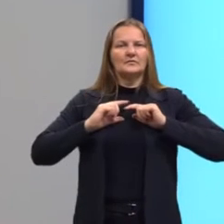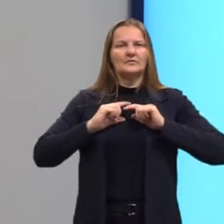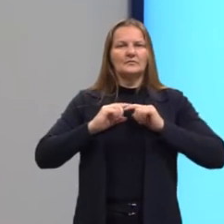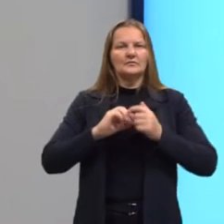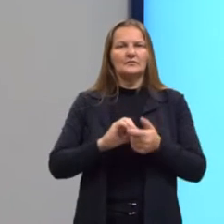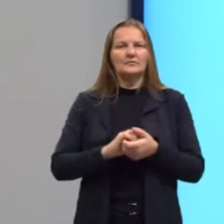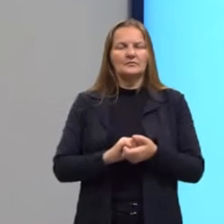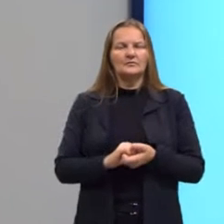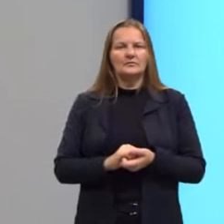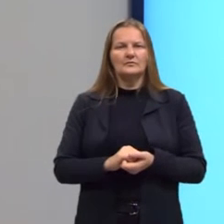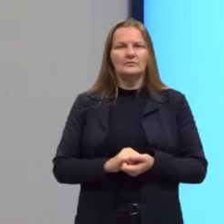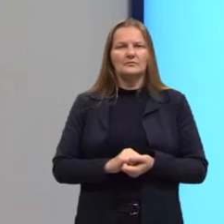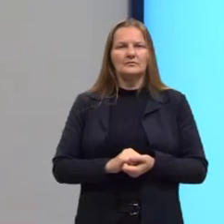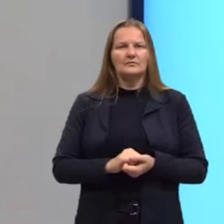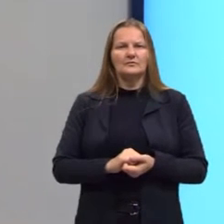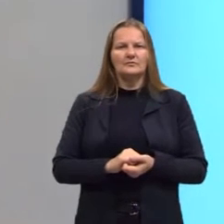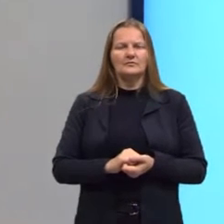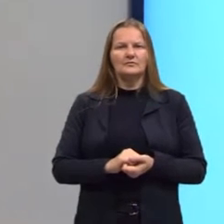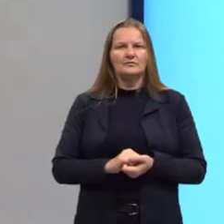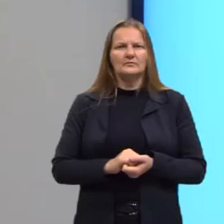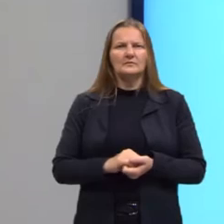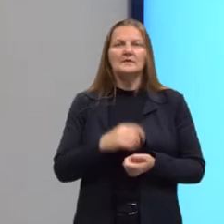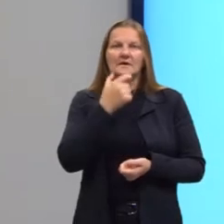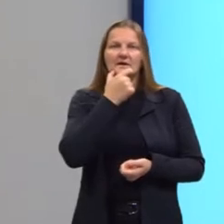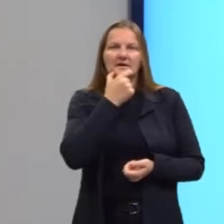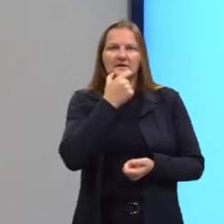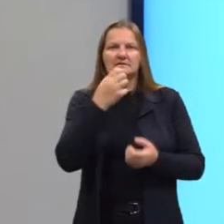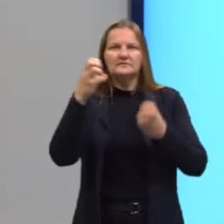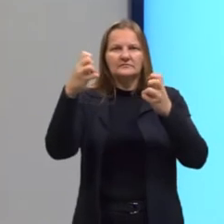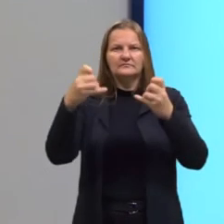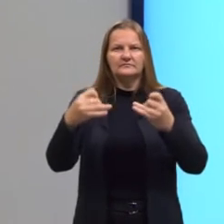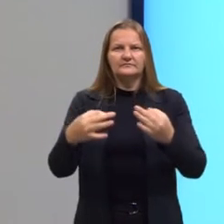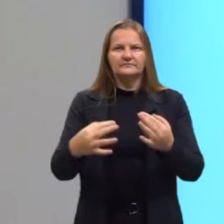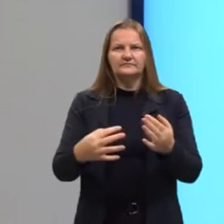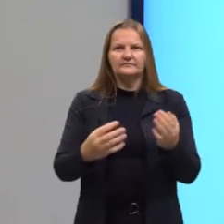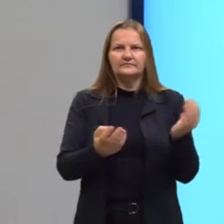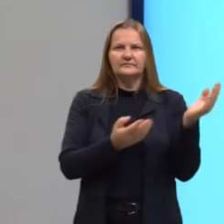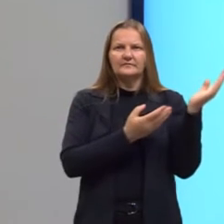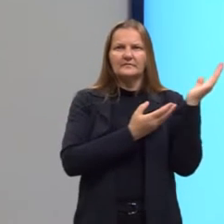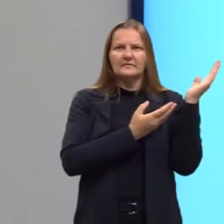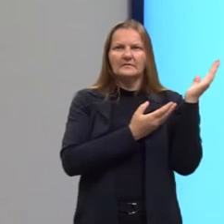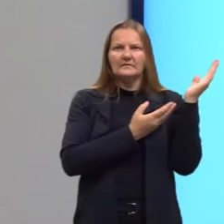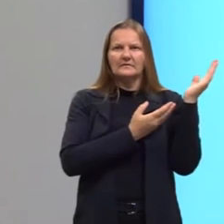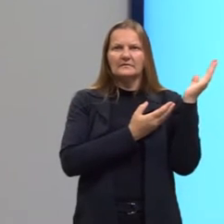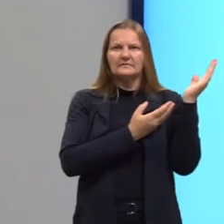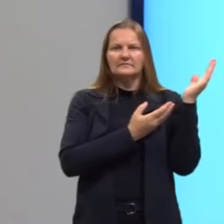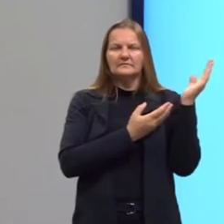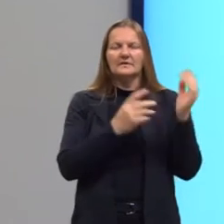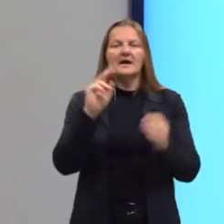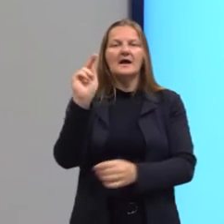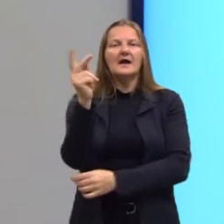has always been a standout Destination ou seja olha aqui aquilo tem um rapaz tão vendo